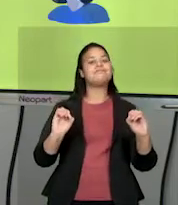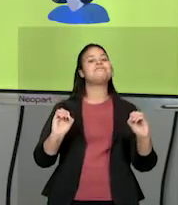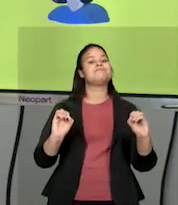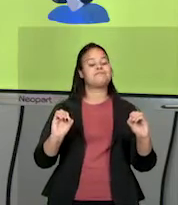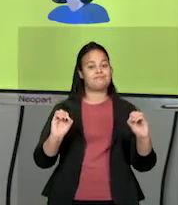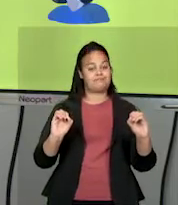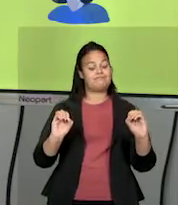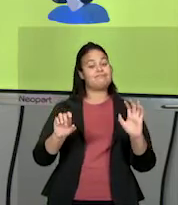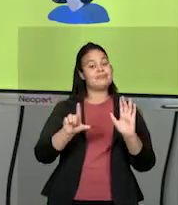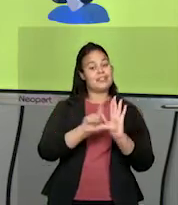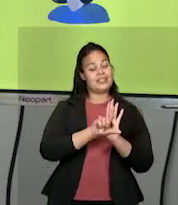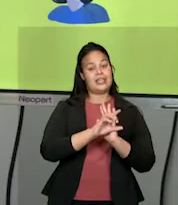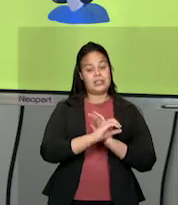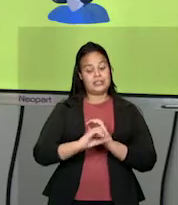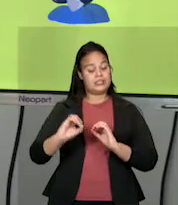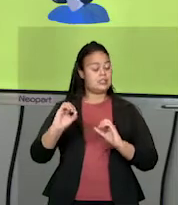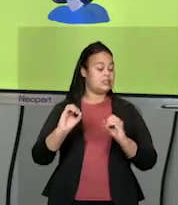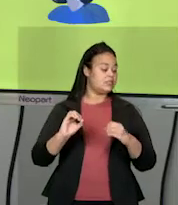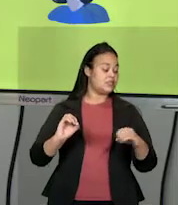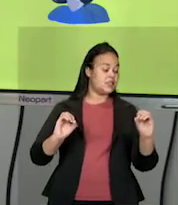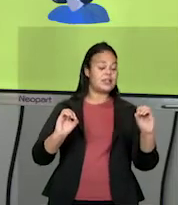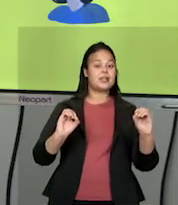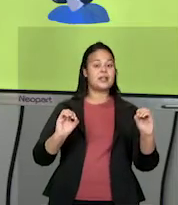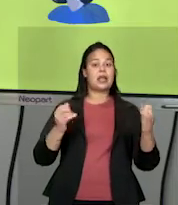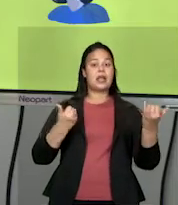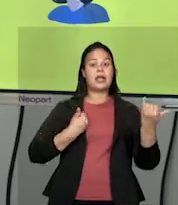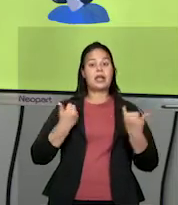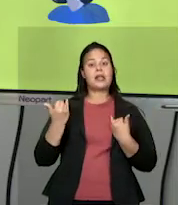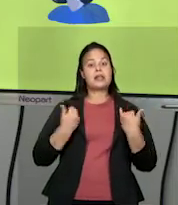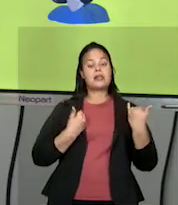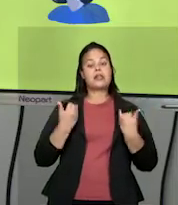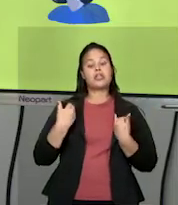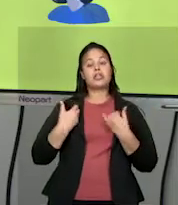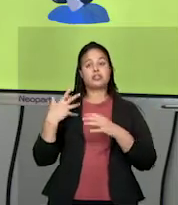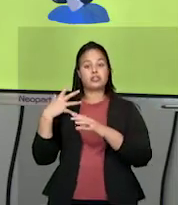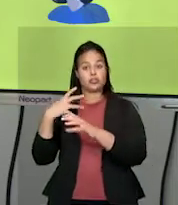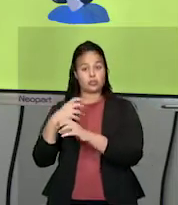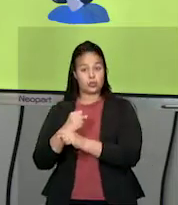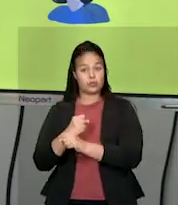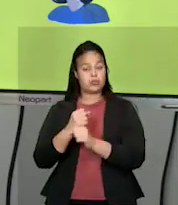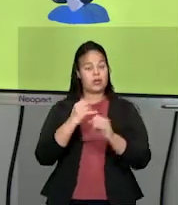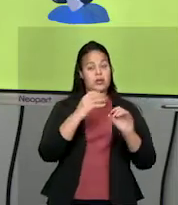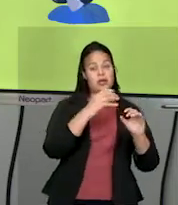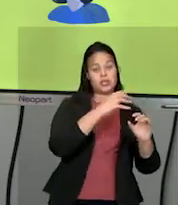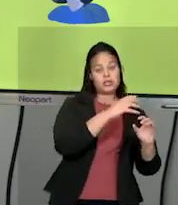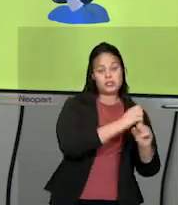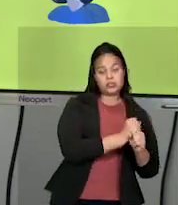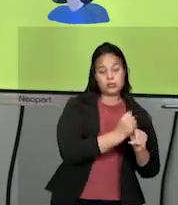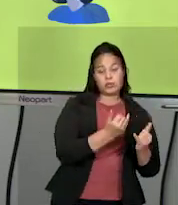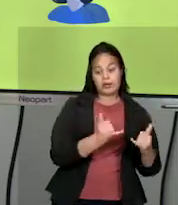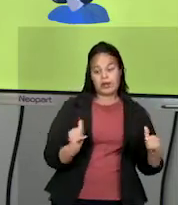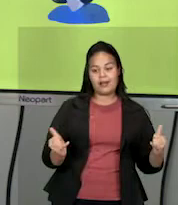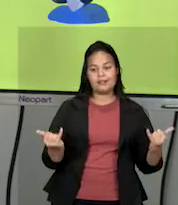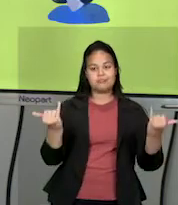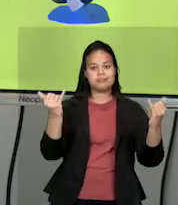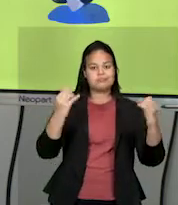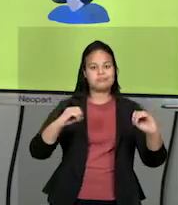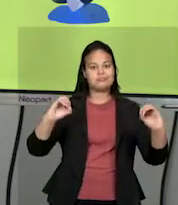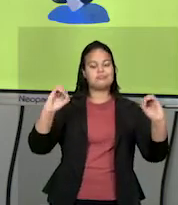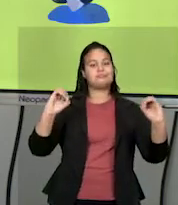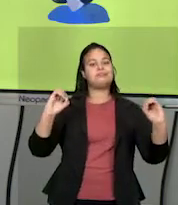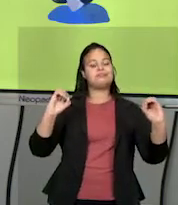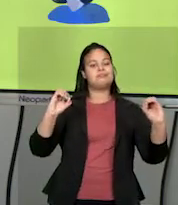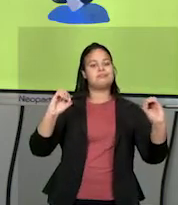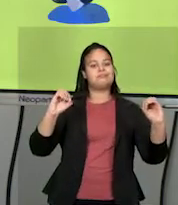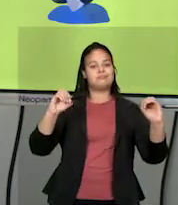dos nós diz pra gente que a soma das correntes que entram no nó é igual à soma das correntes